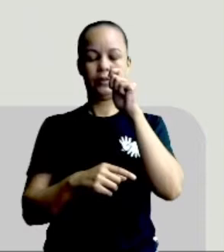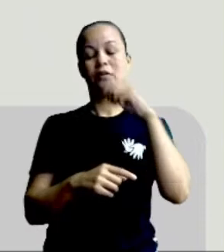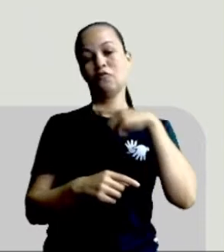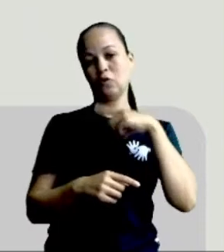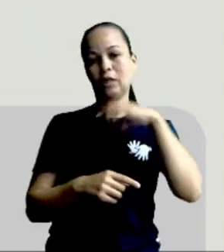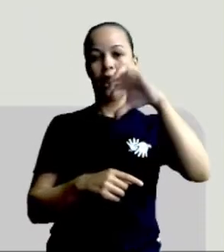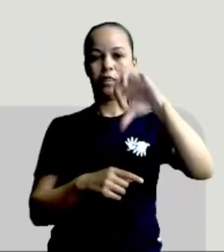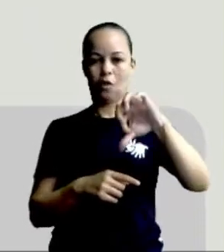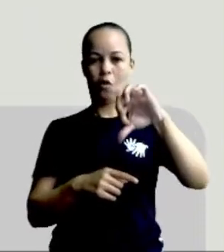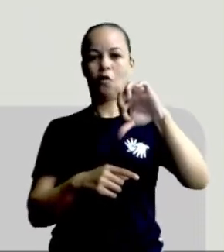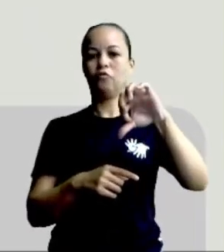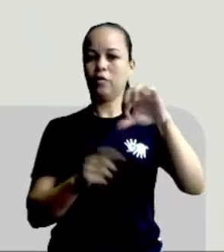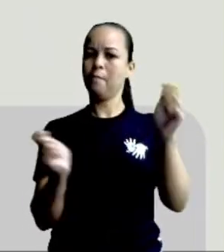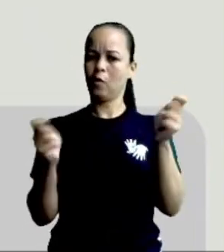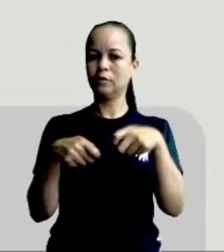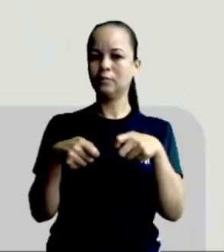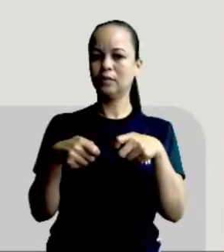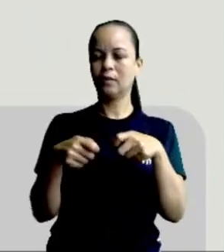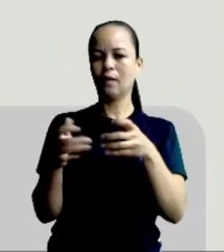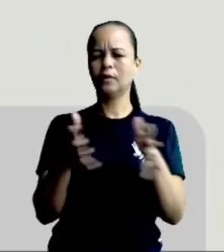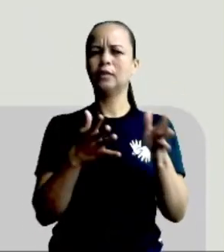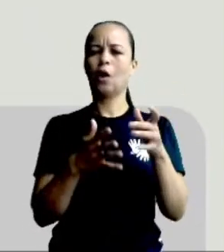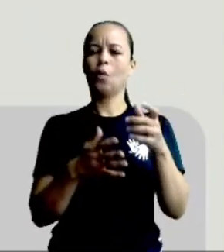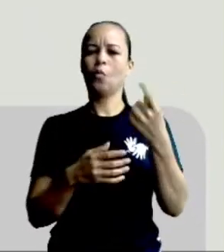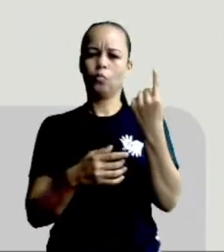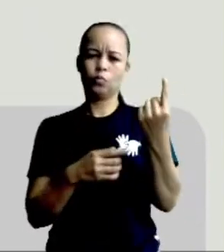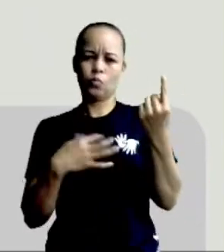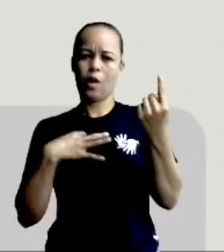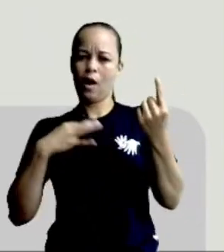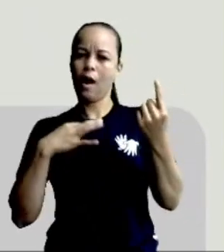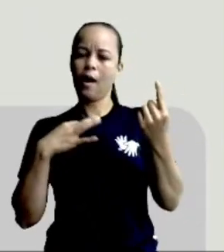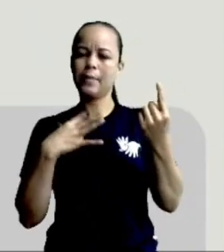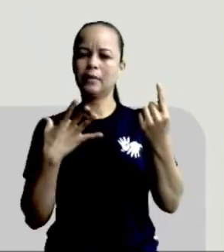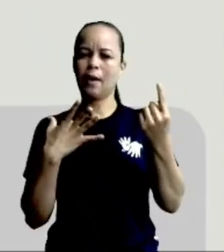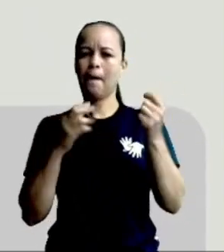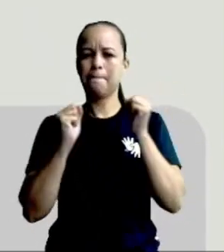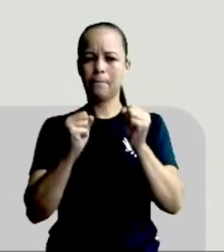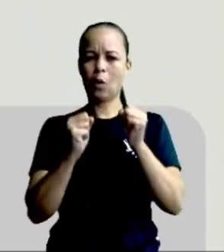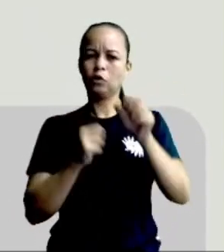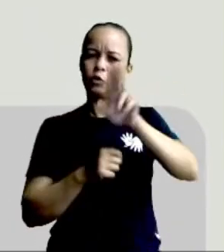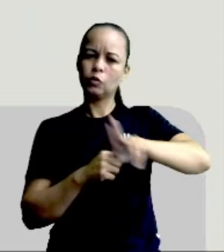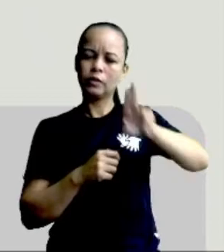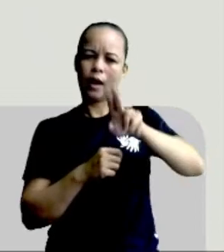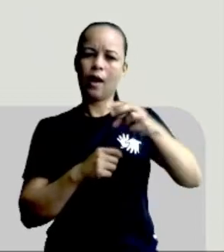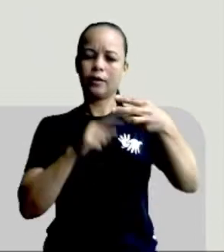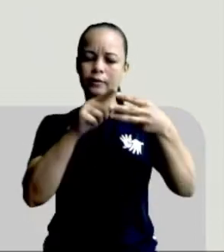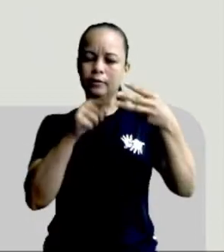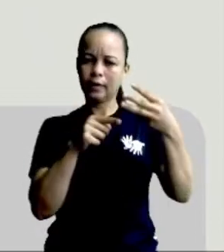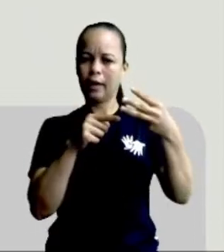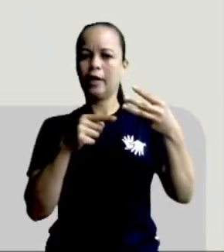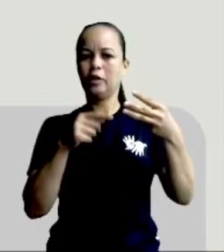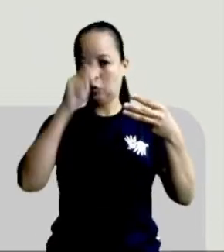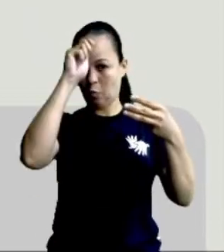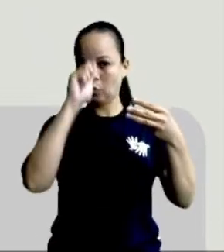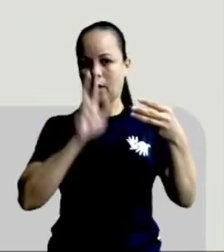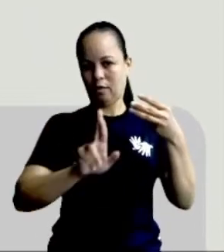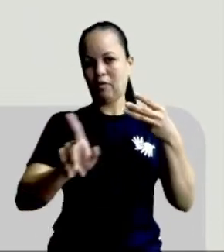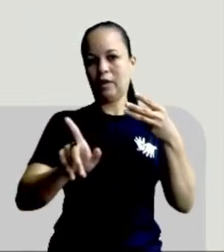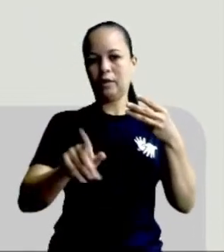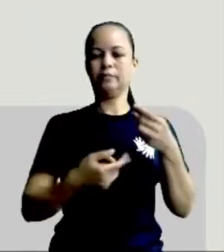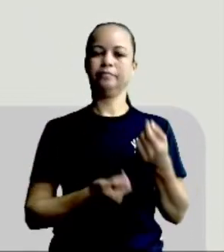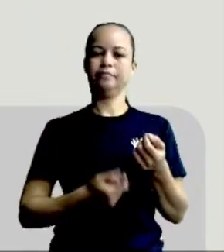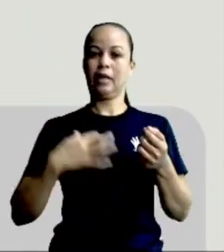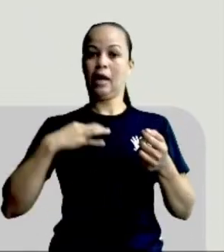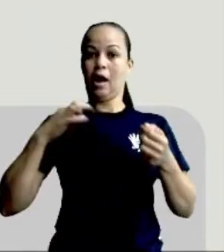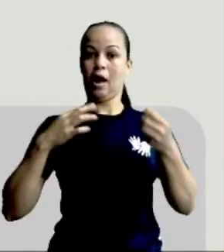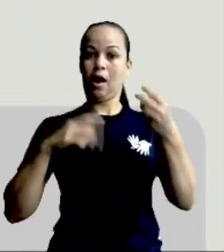possibilidades. Porque uma camisa, né, uma camiseta aí, ele não pode usar 3 bonés diferentes? A próxima camiseta,